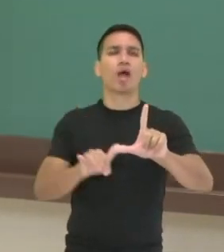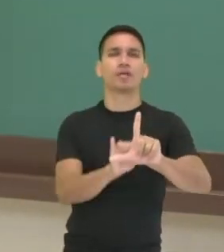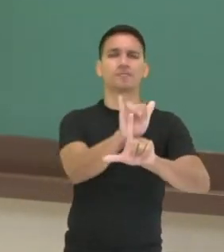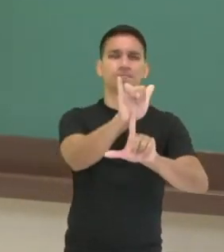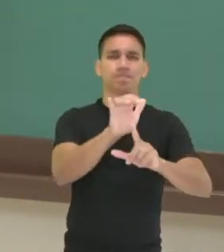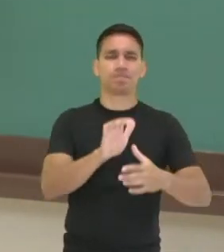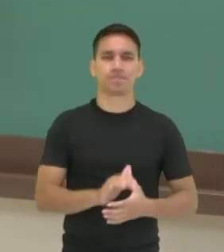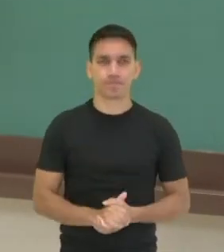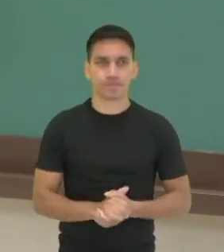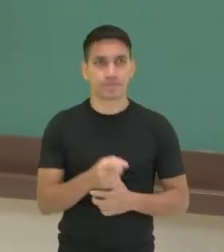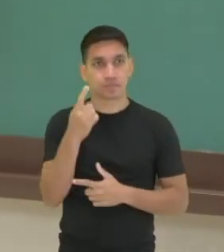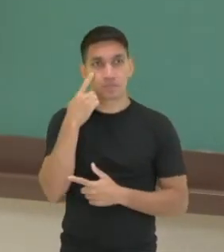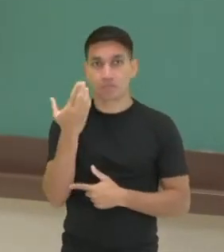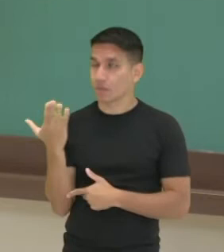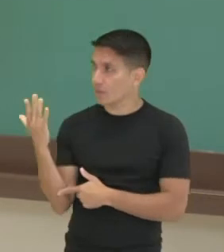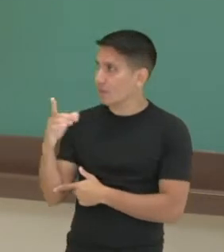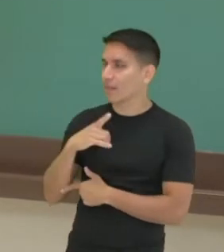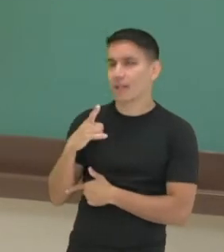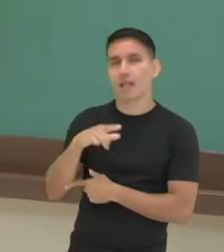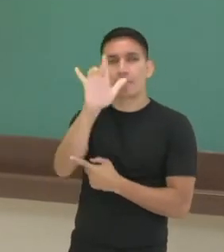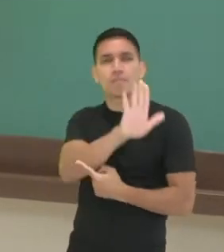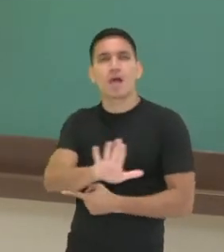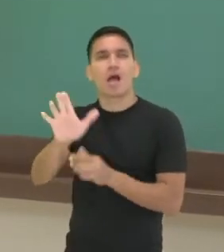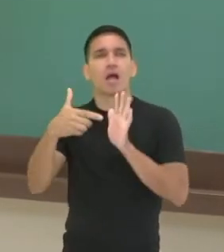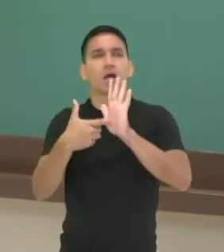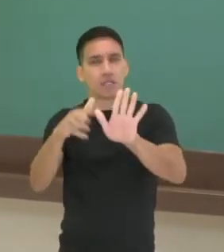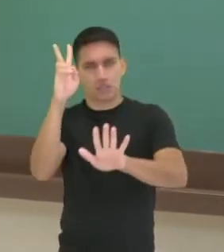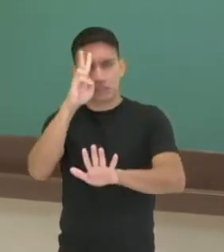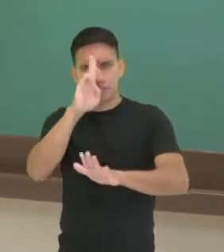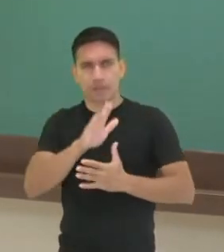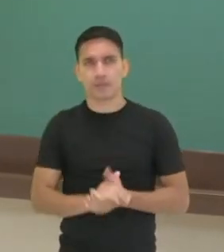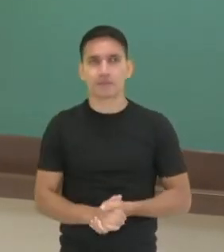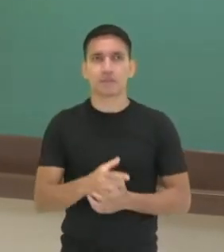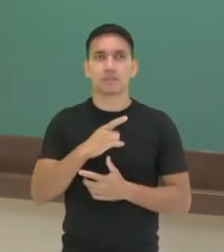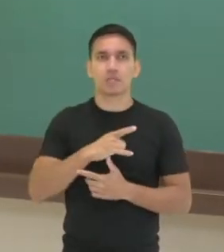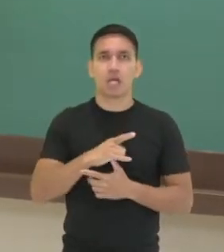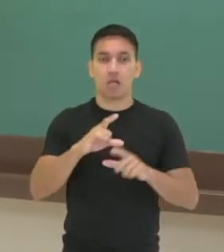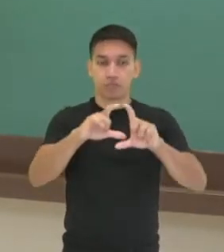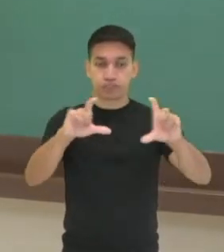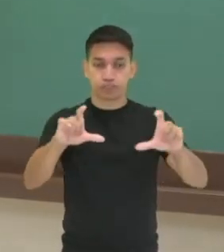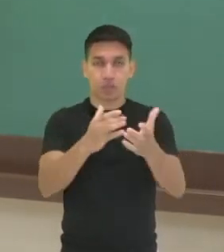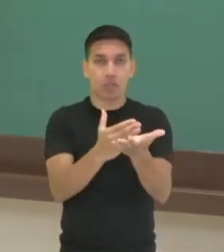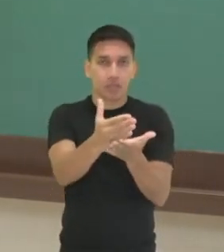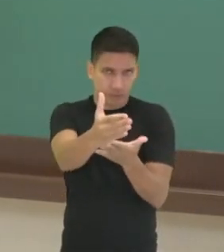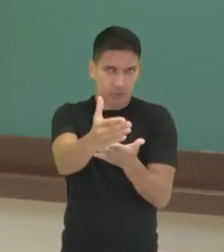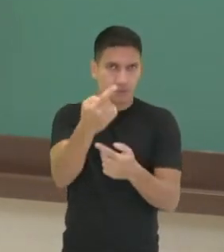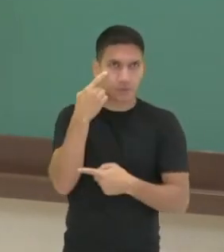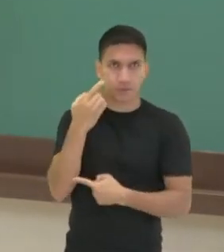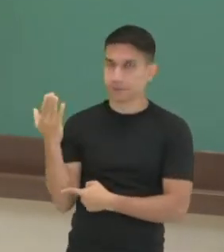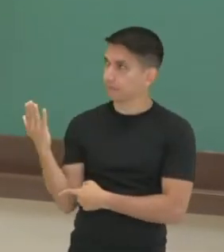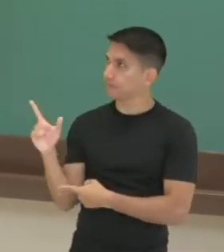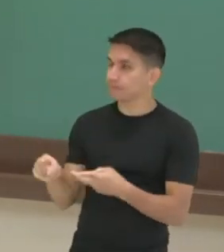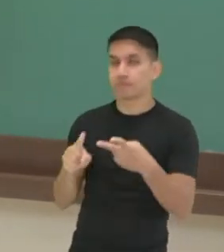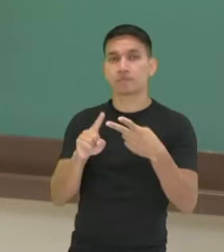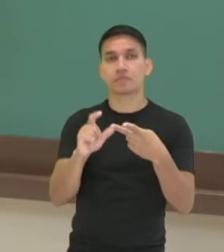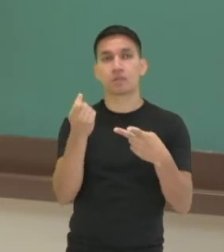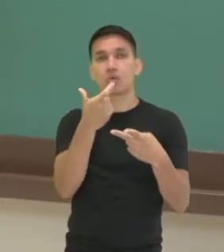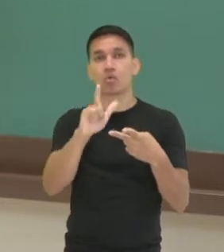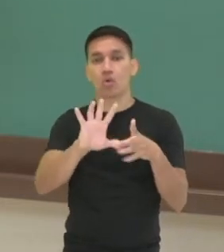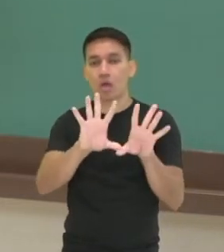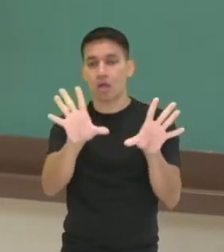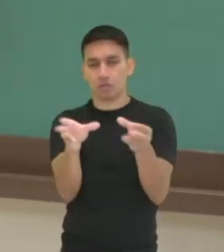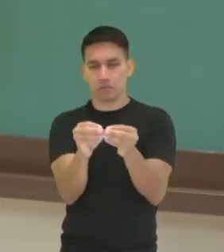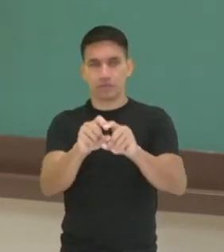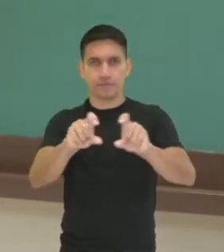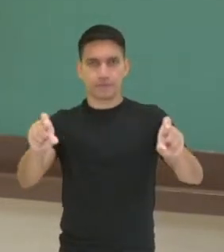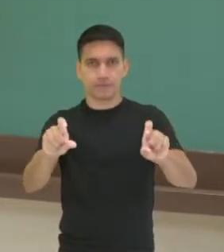aqui até tem um slide exatamente para a gente relembrar. A equação fundamental está aqui, e a equação reduzida, que é